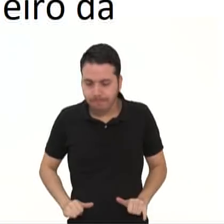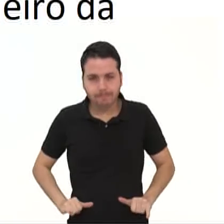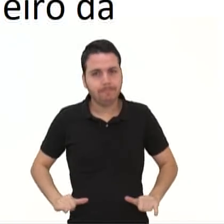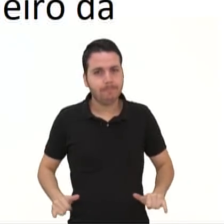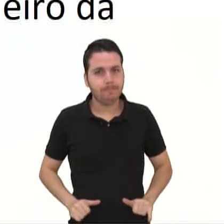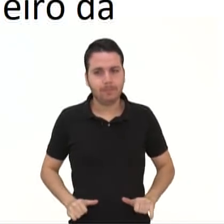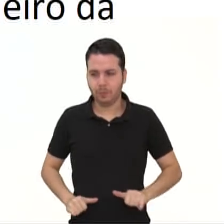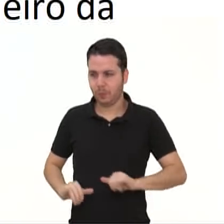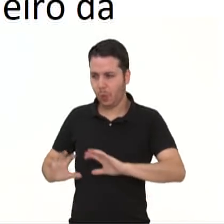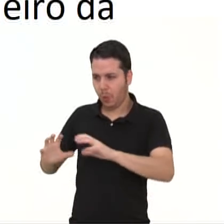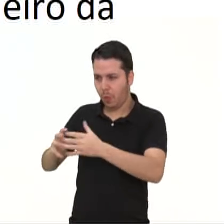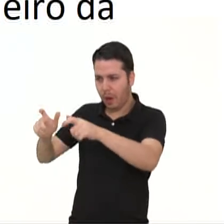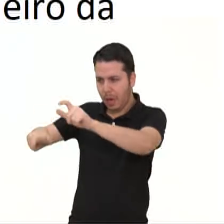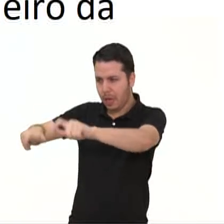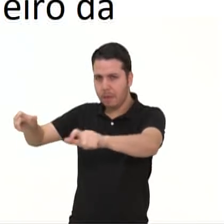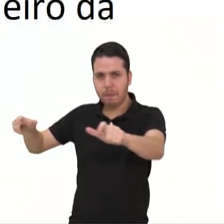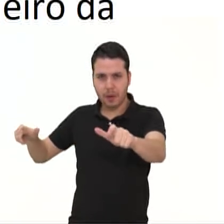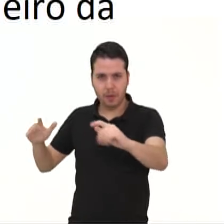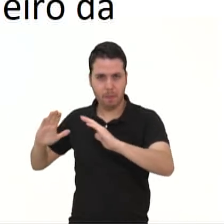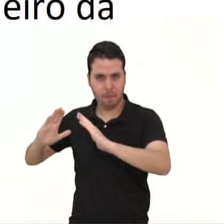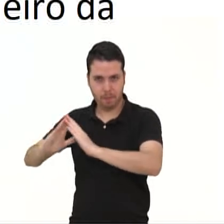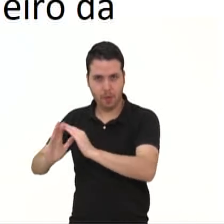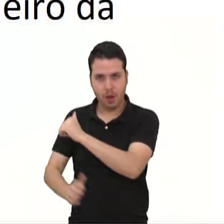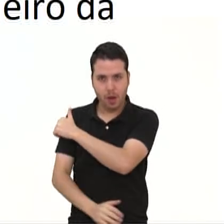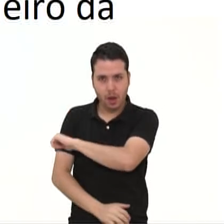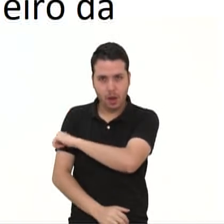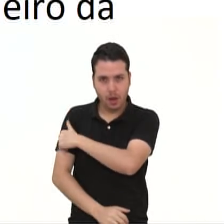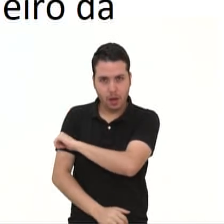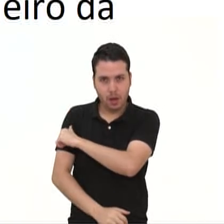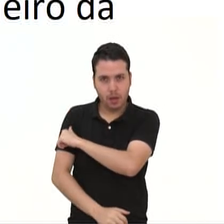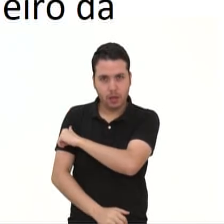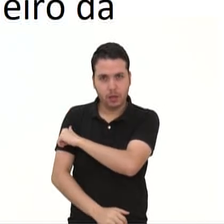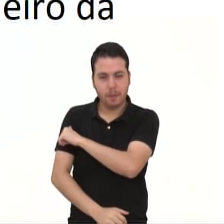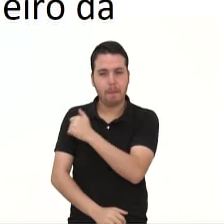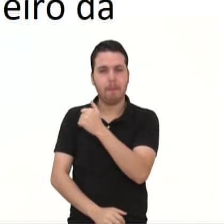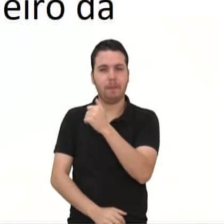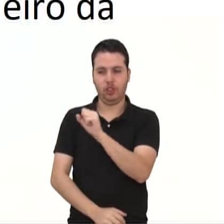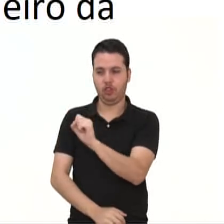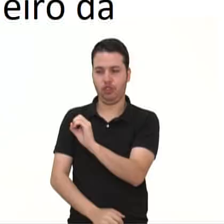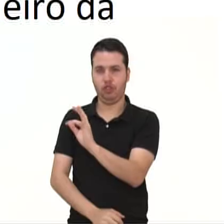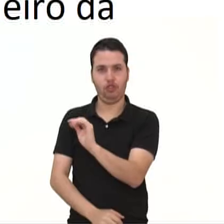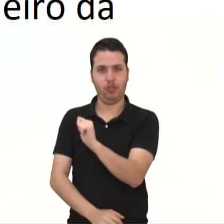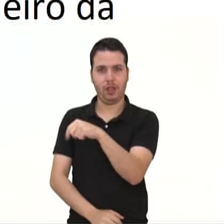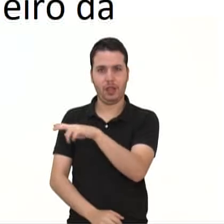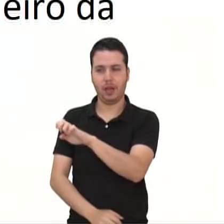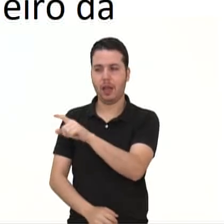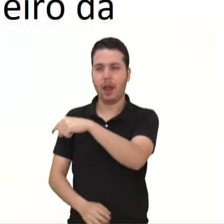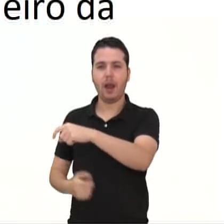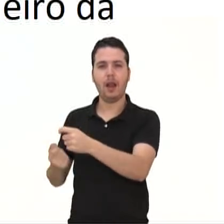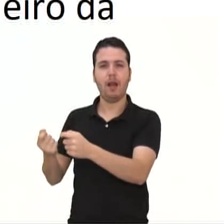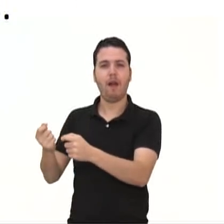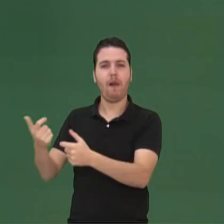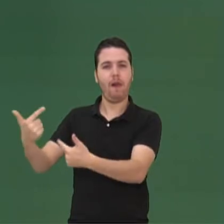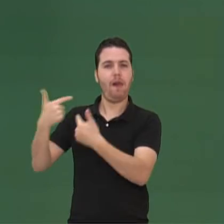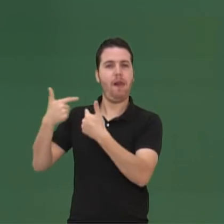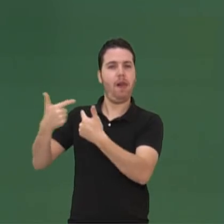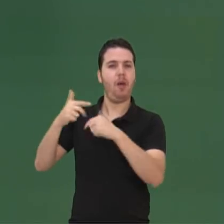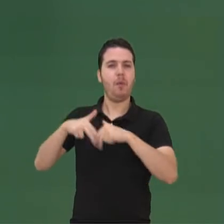cariocas caçoavam de mim por causa do meu sotaque de mineiro da roça.